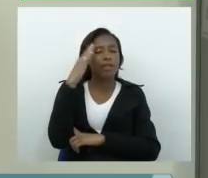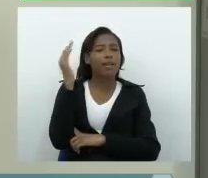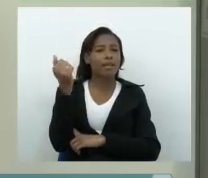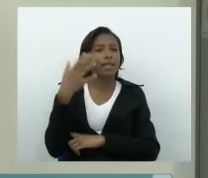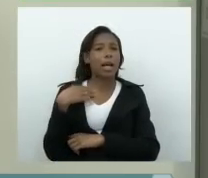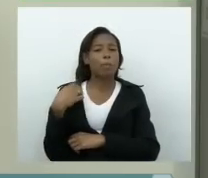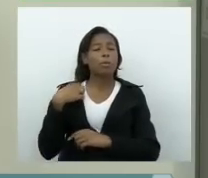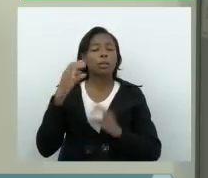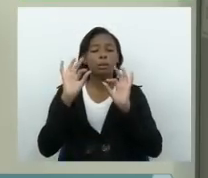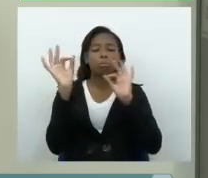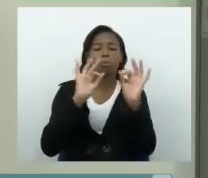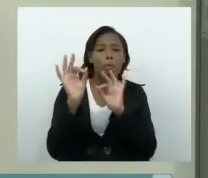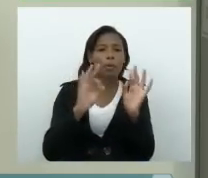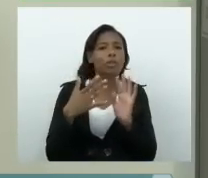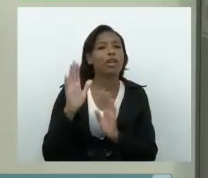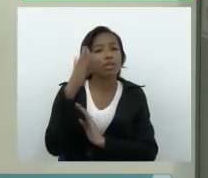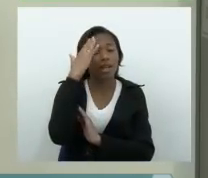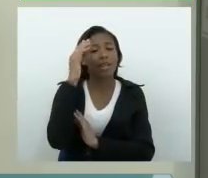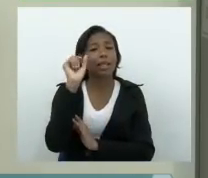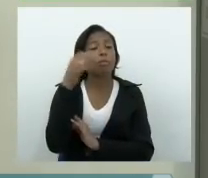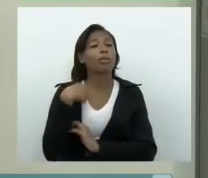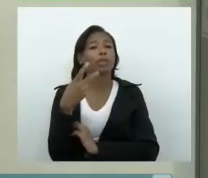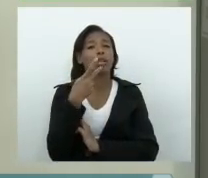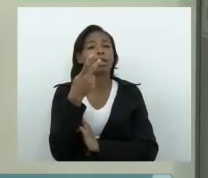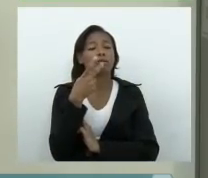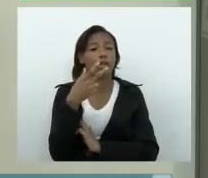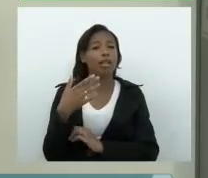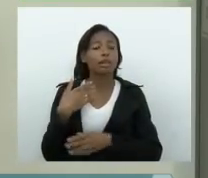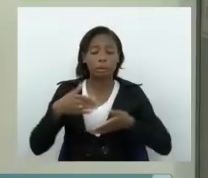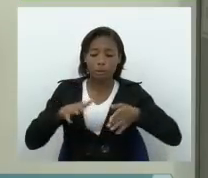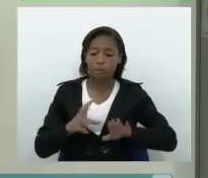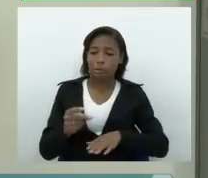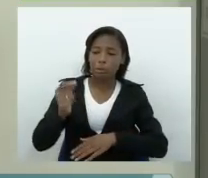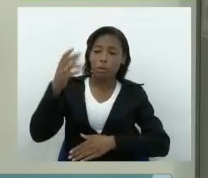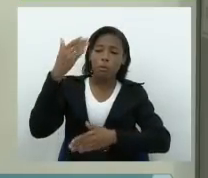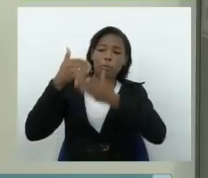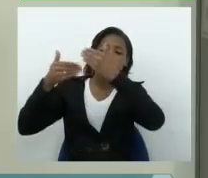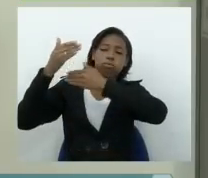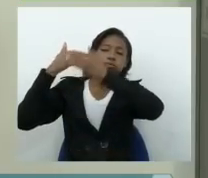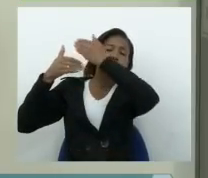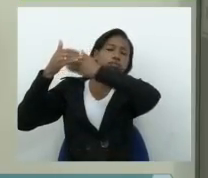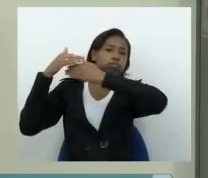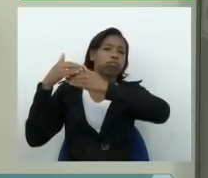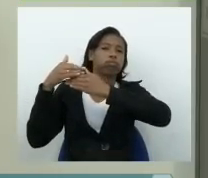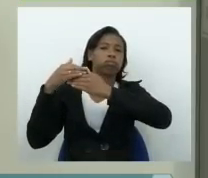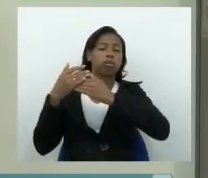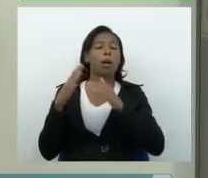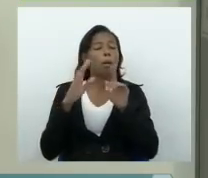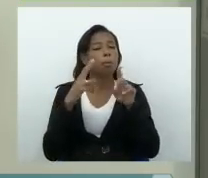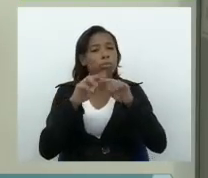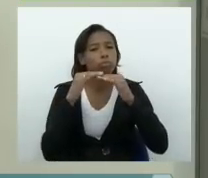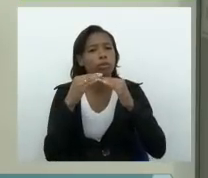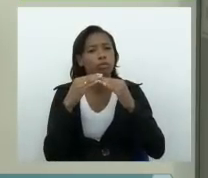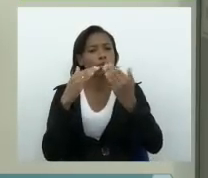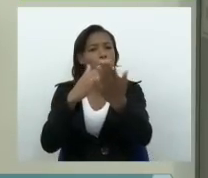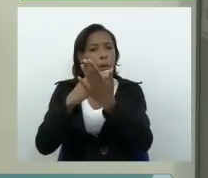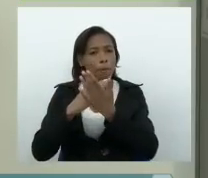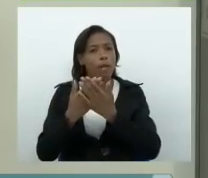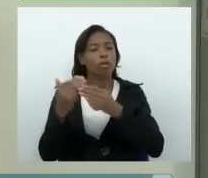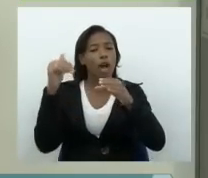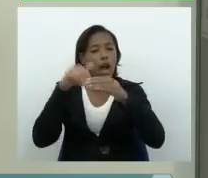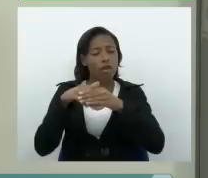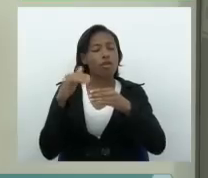propostas. Você sabe que tenho falado da minha origem e dos planos para a cidade. Me ajude a chegar ao segundo